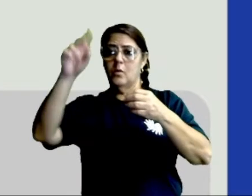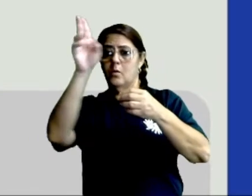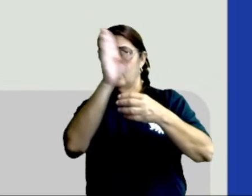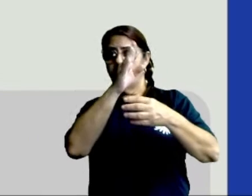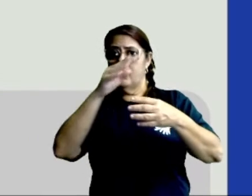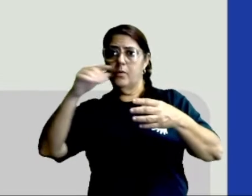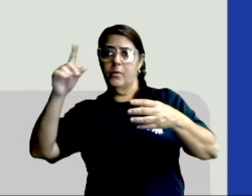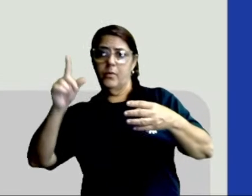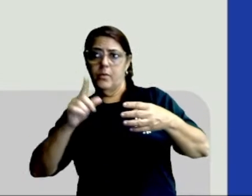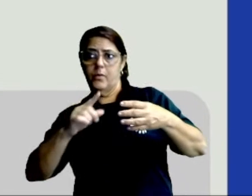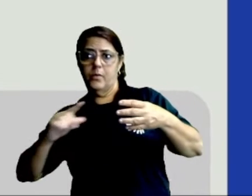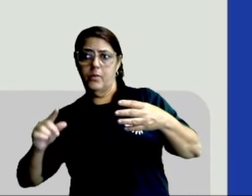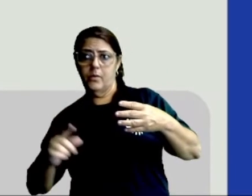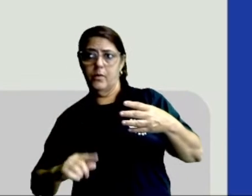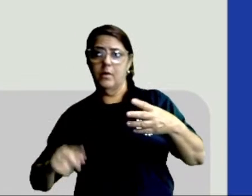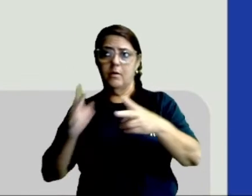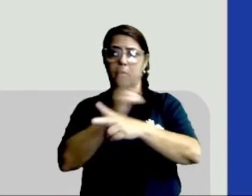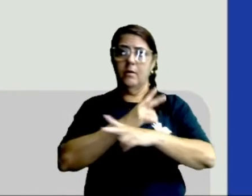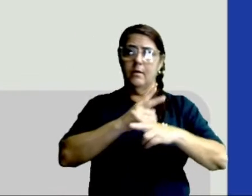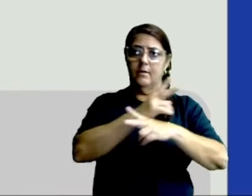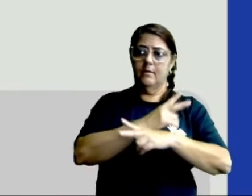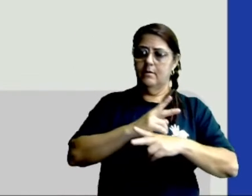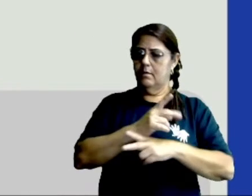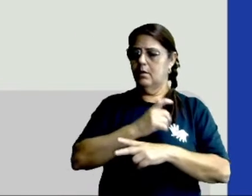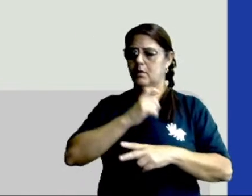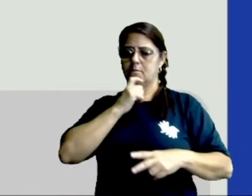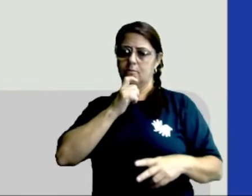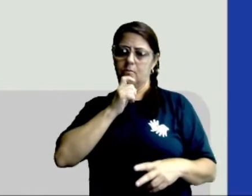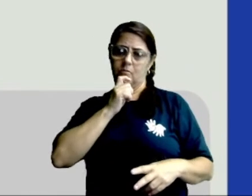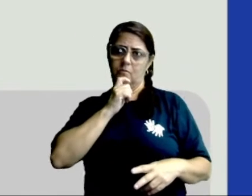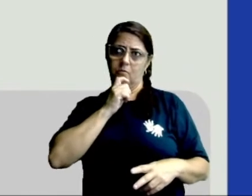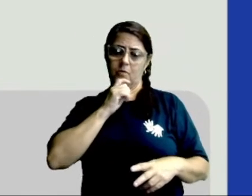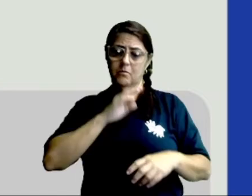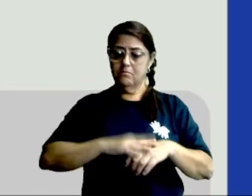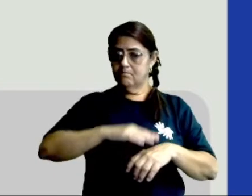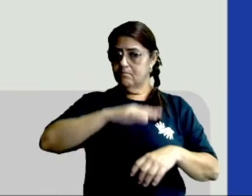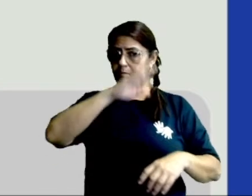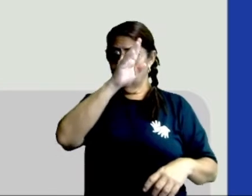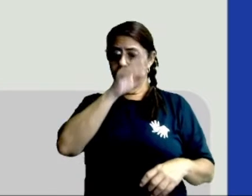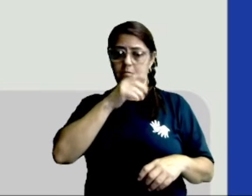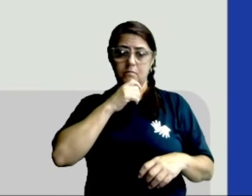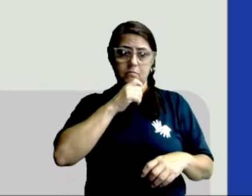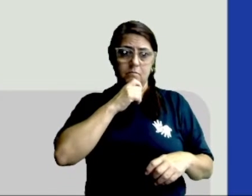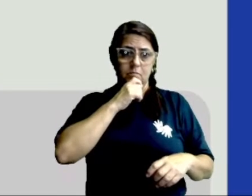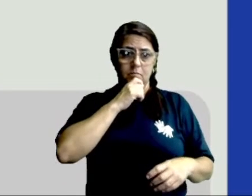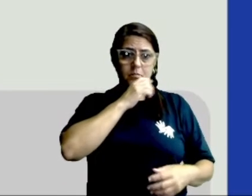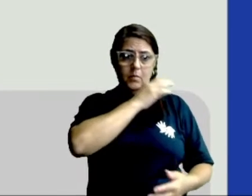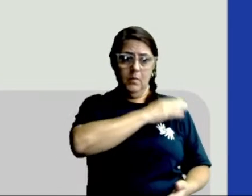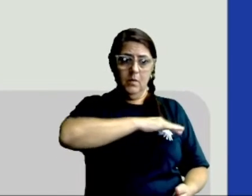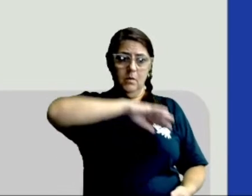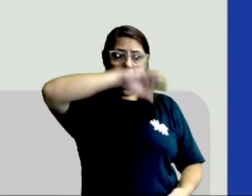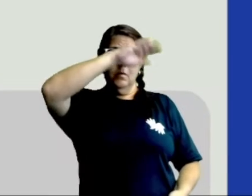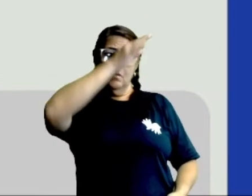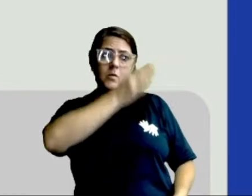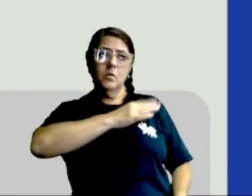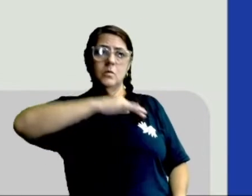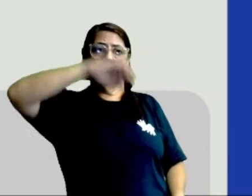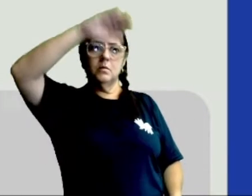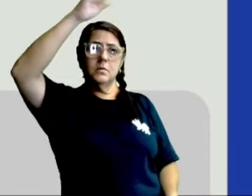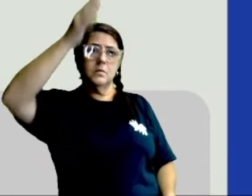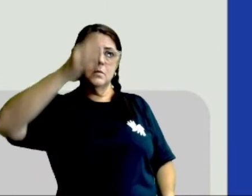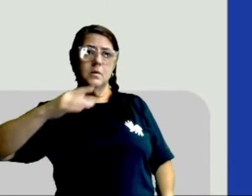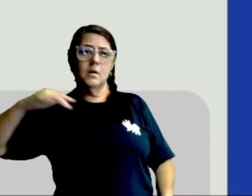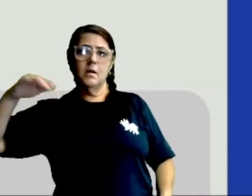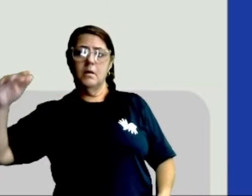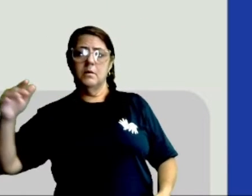por fim, né, lá em cima, né, os climas mais frios, o frio de montanha e o clima polar, que são de altas